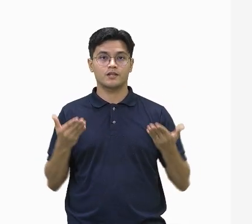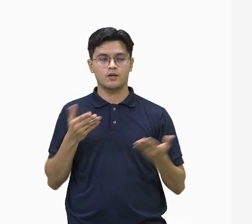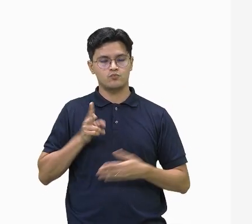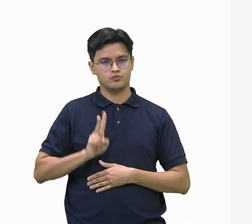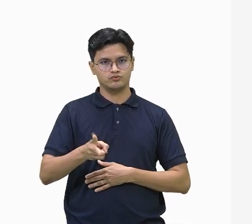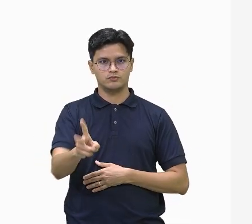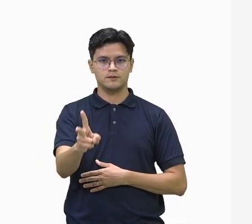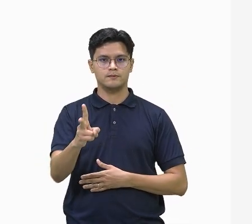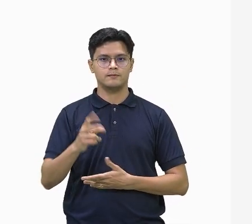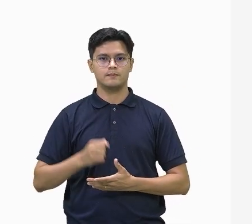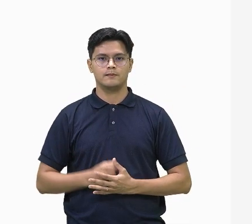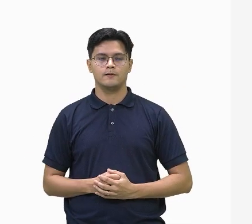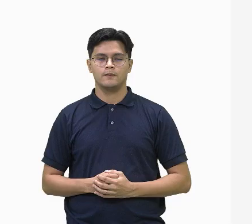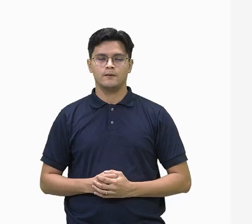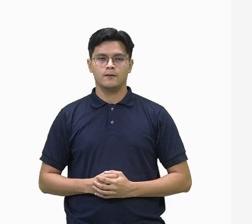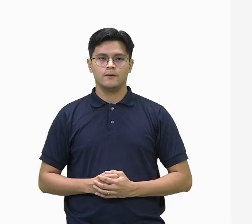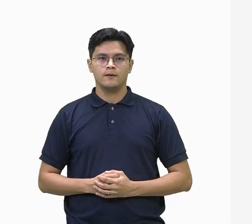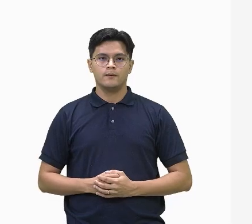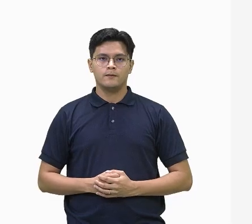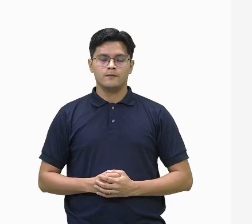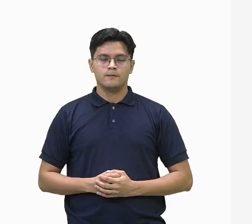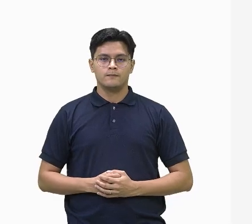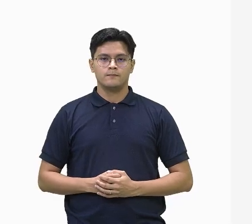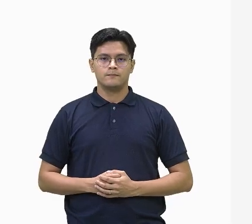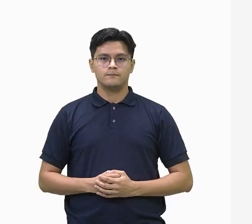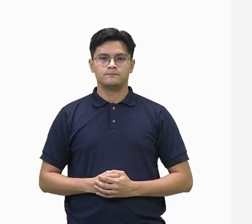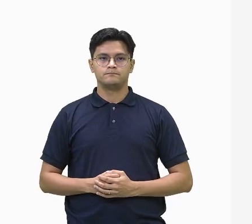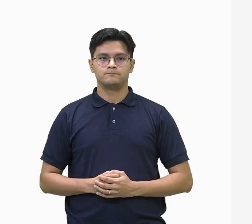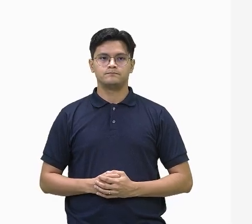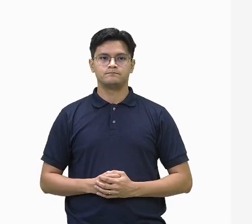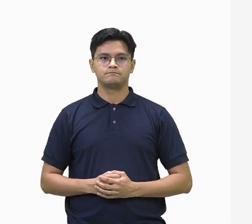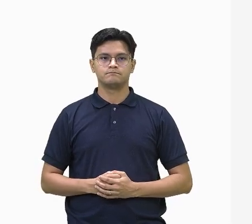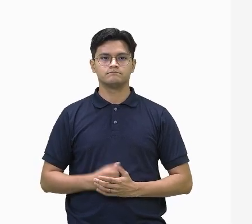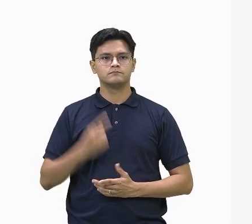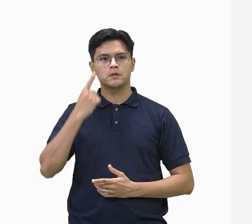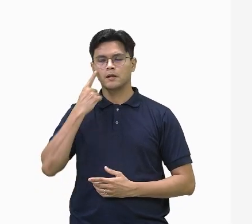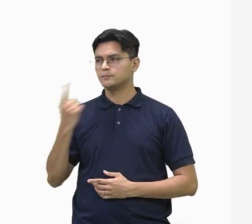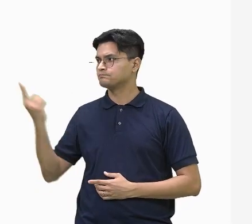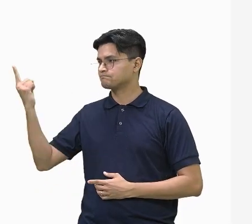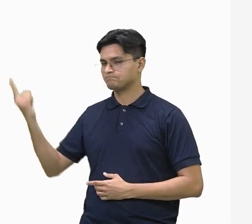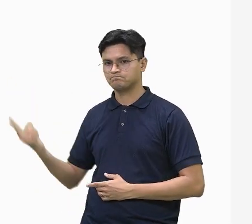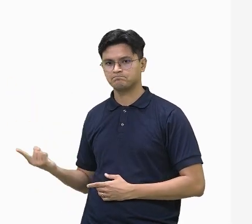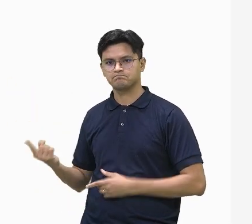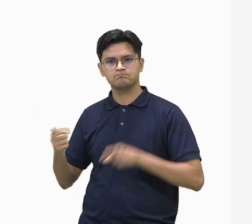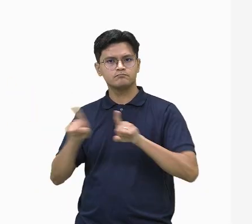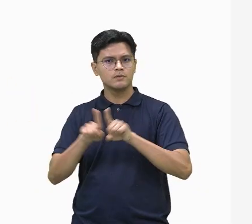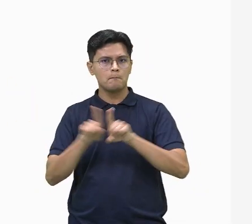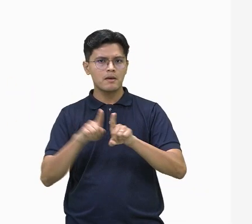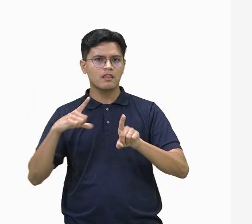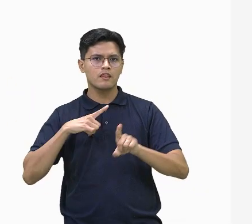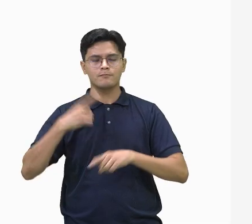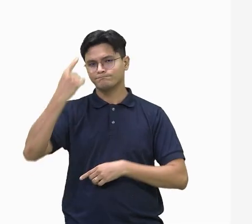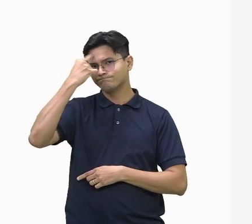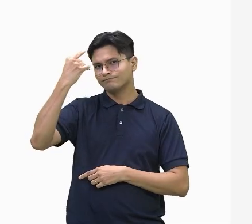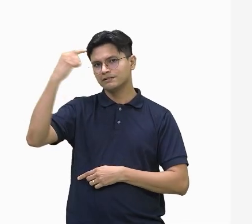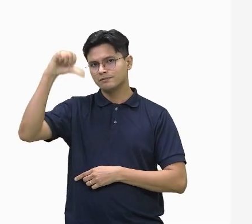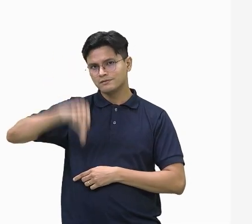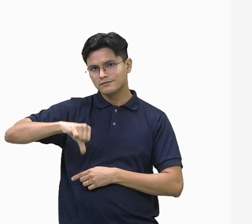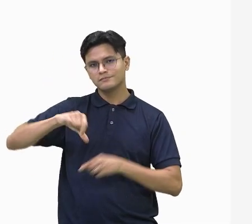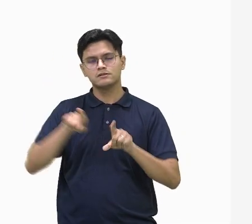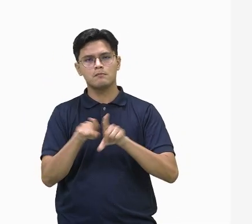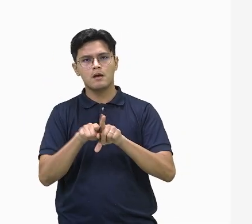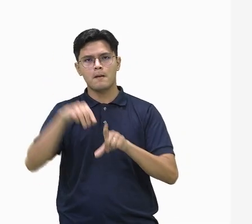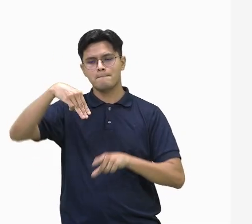então. E aí, o que eu tenho aqui também a questão do pessimismo, melancolia, o tédio, né?